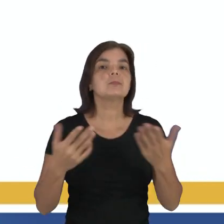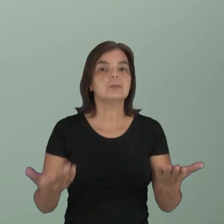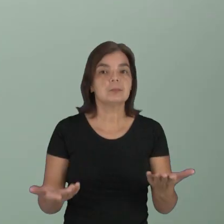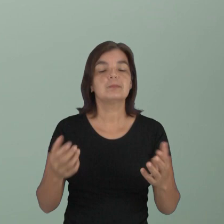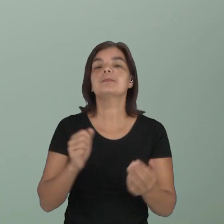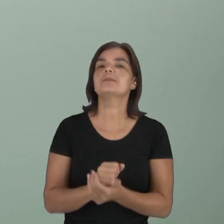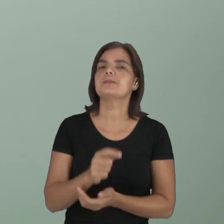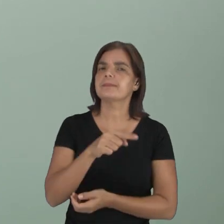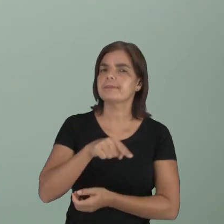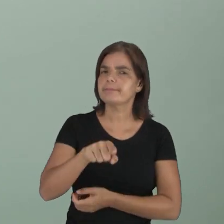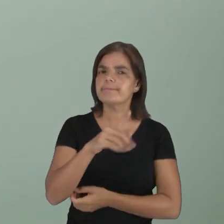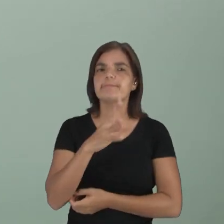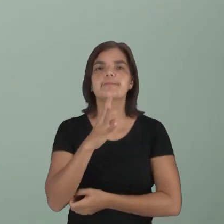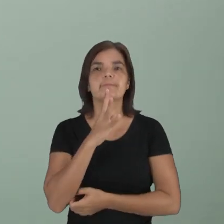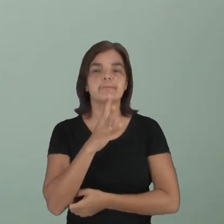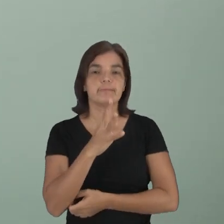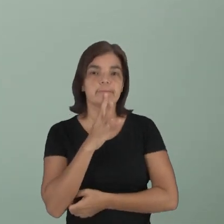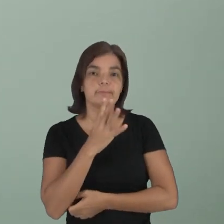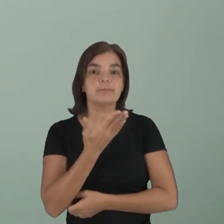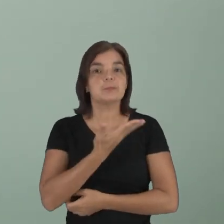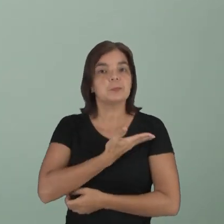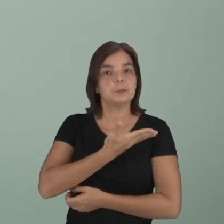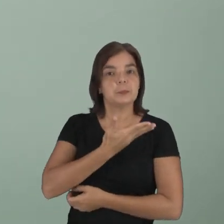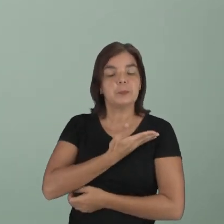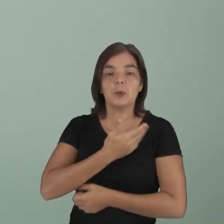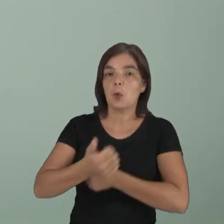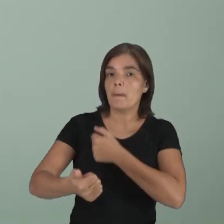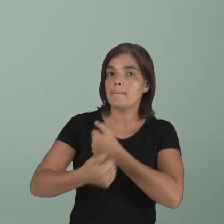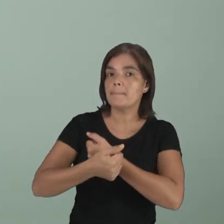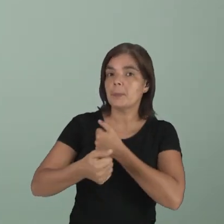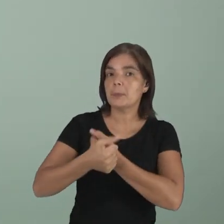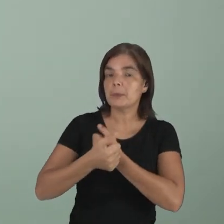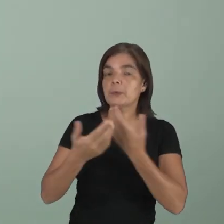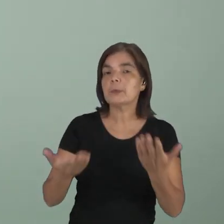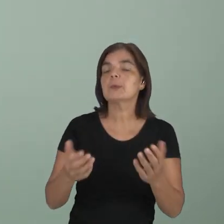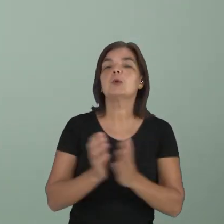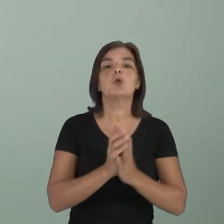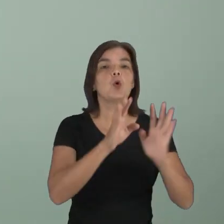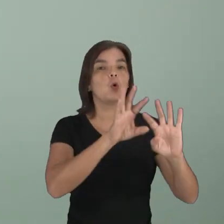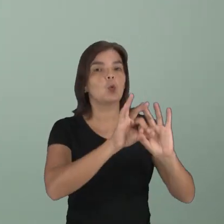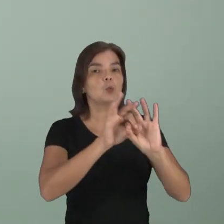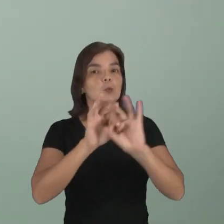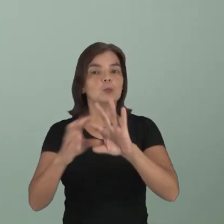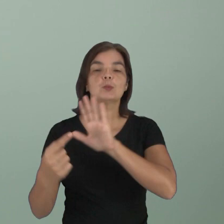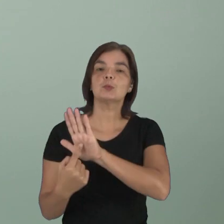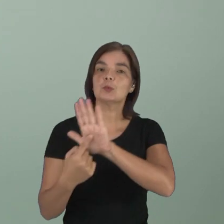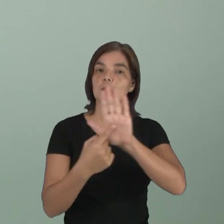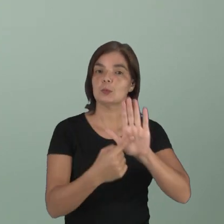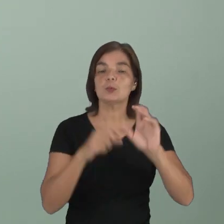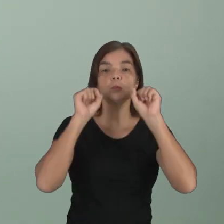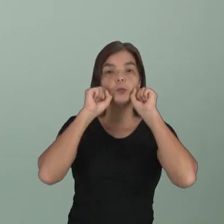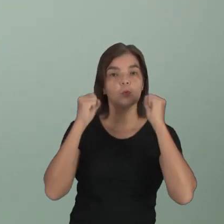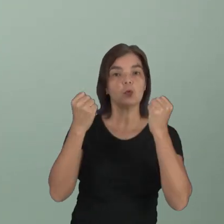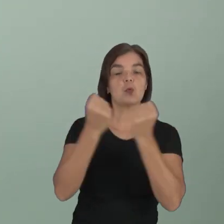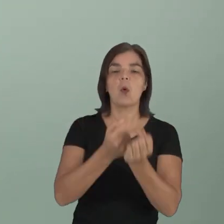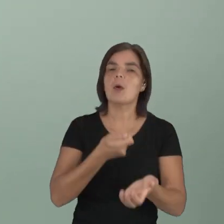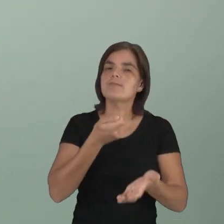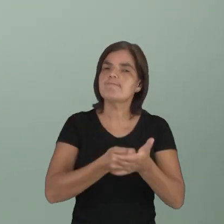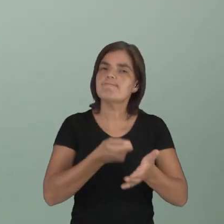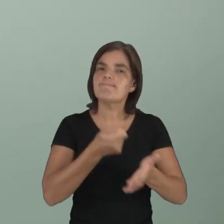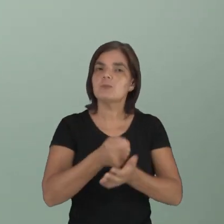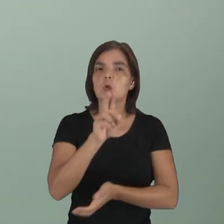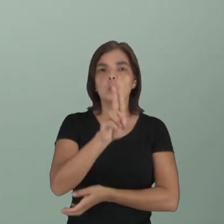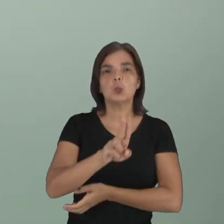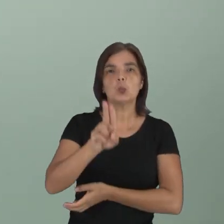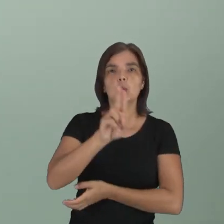Então, mesmo que você conheça os seus colegas, seja próximo deles, o contexto de apresentar um seminário exige que